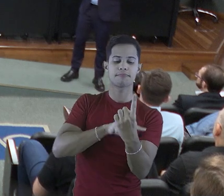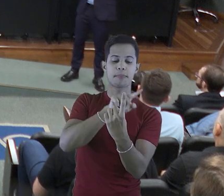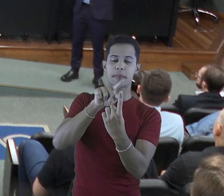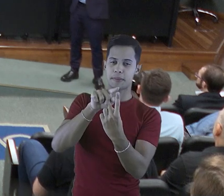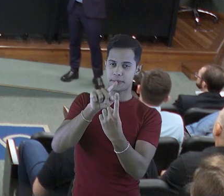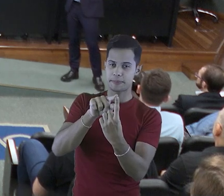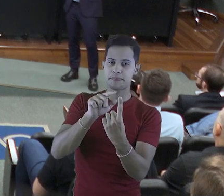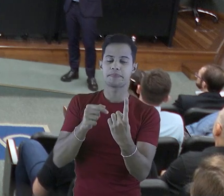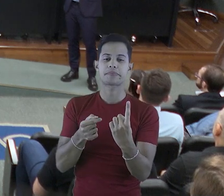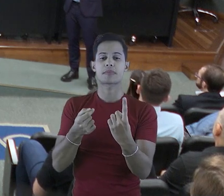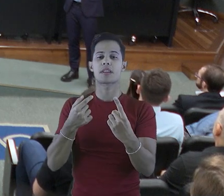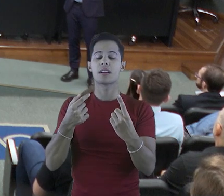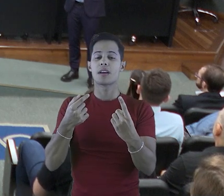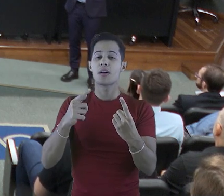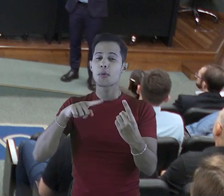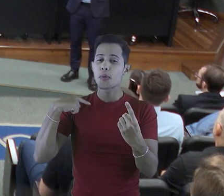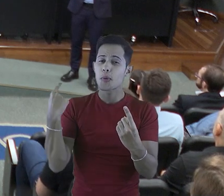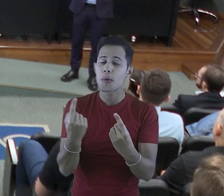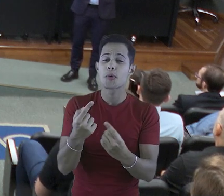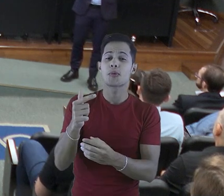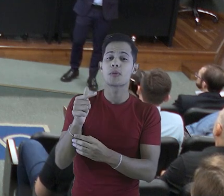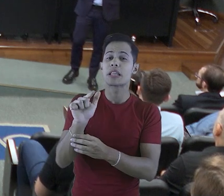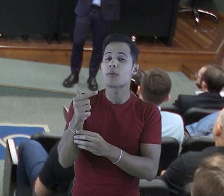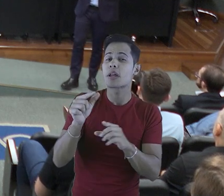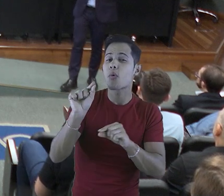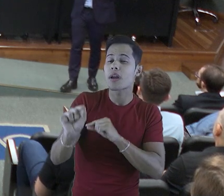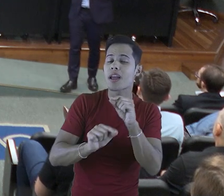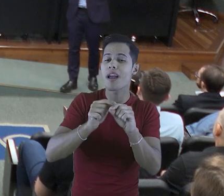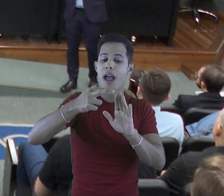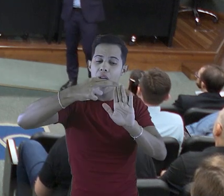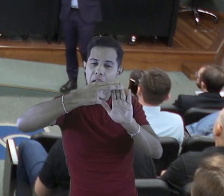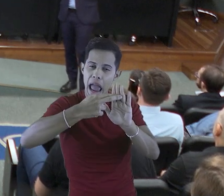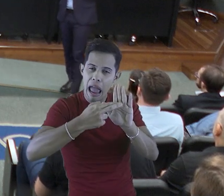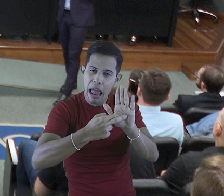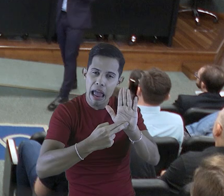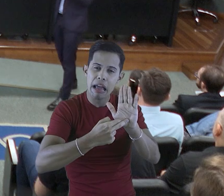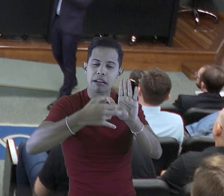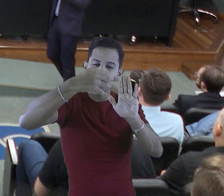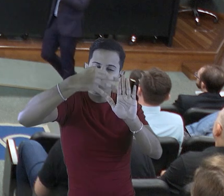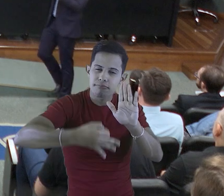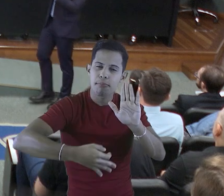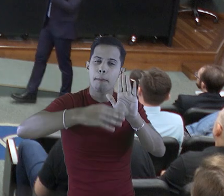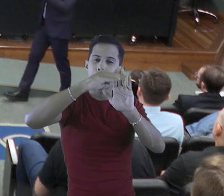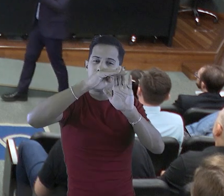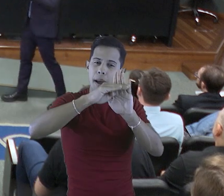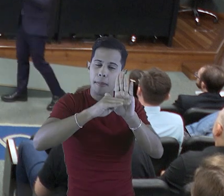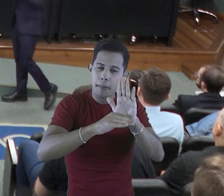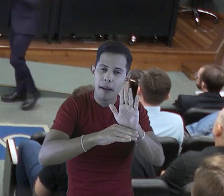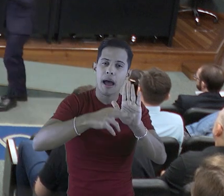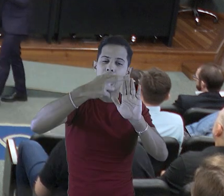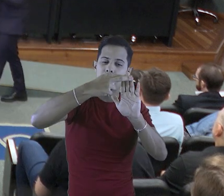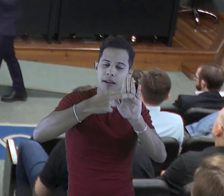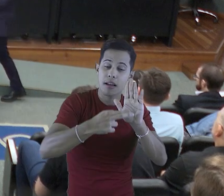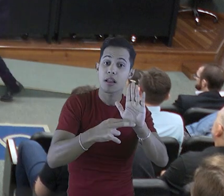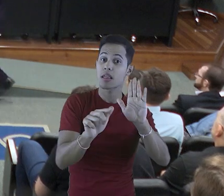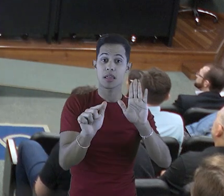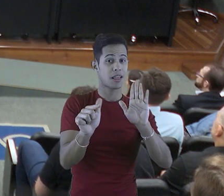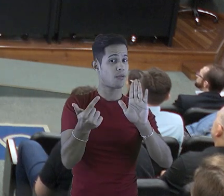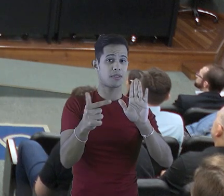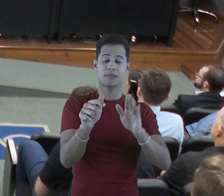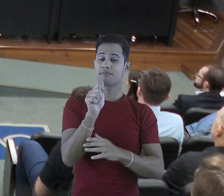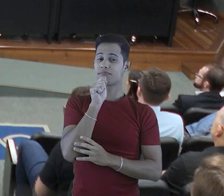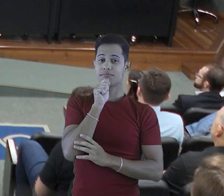nós ainda não temos, esse é um desafio normativo, nós ainda não temos uma regulamentação